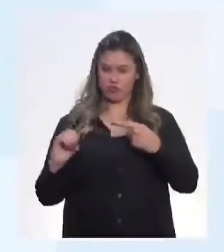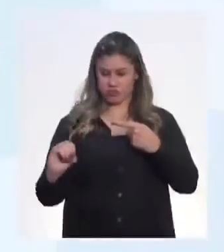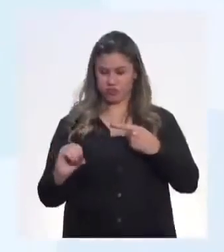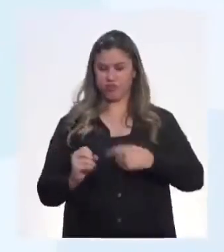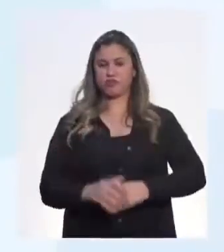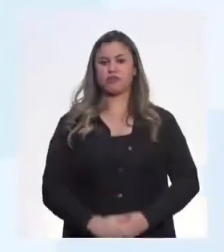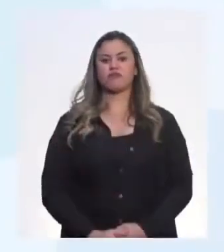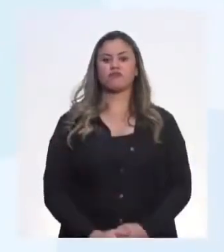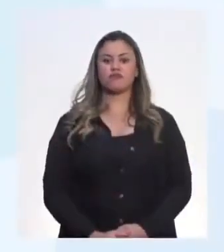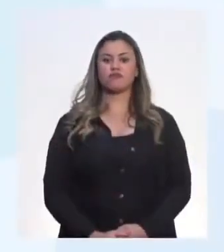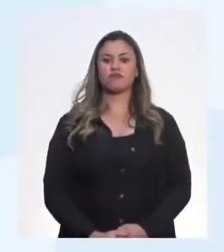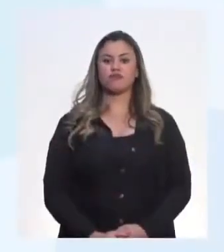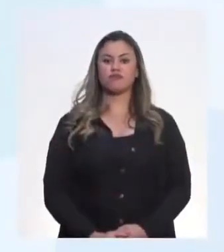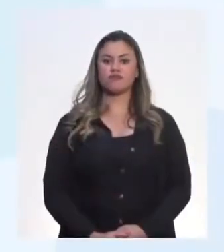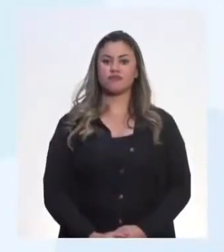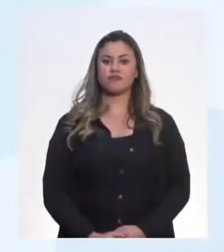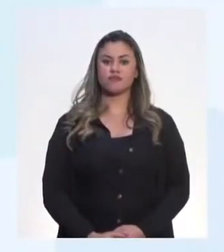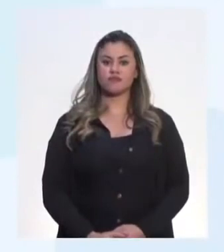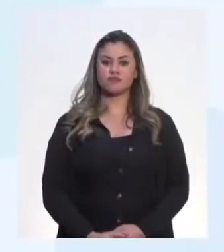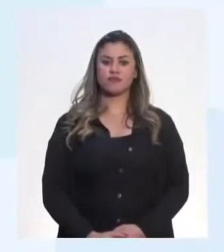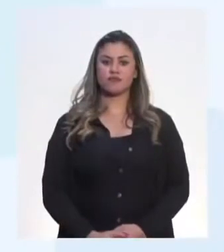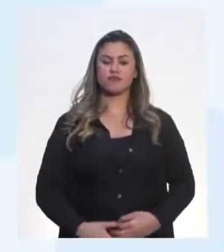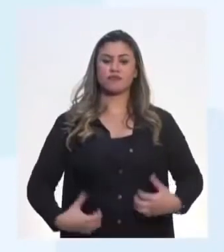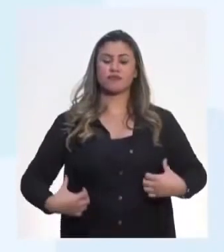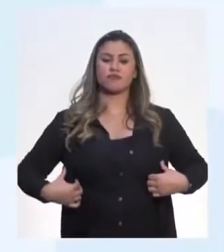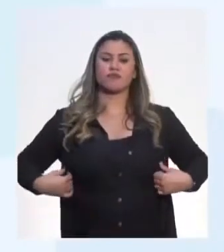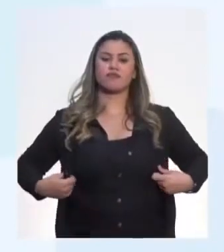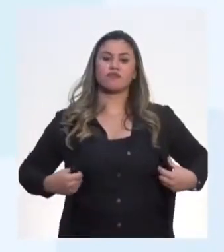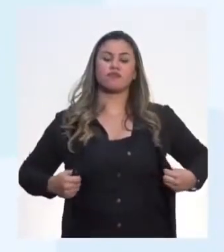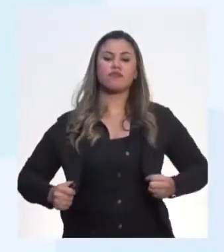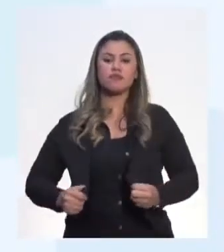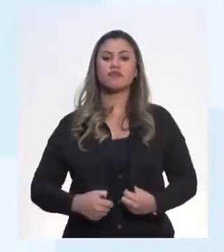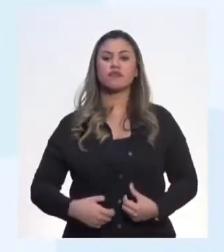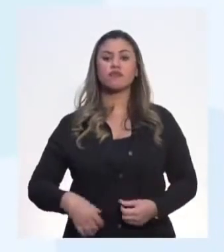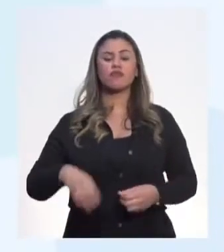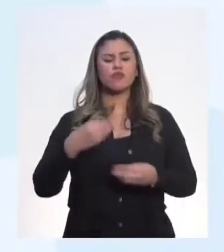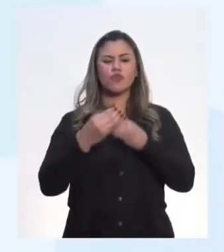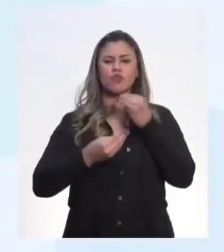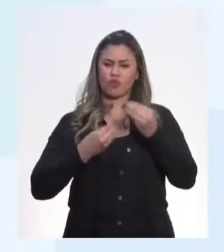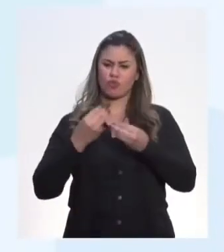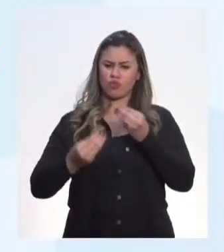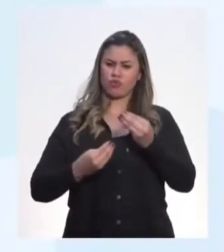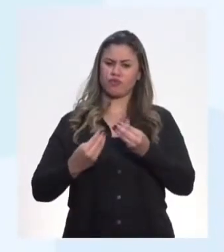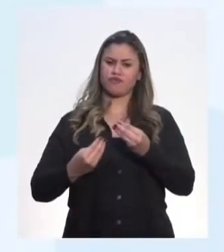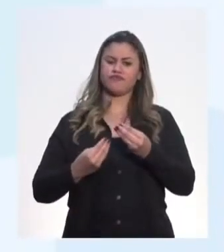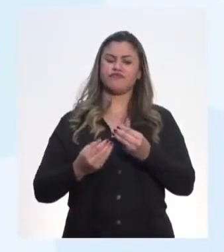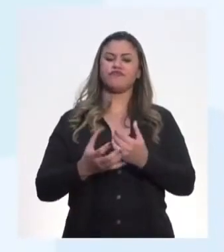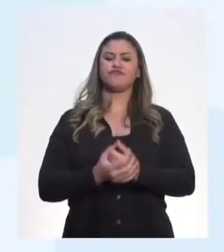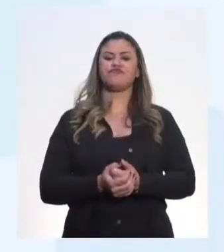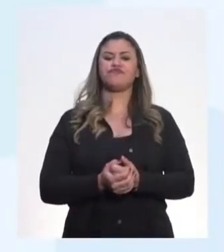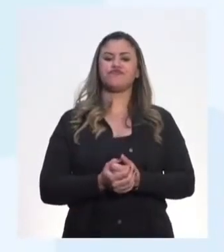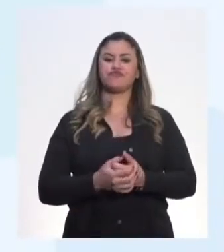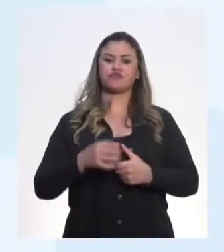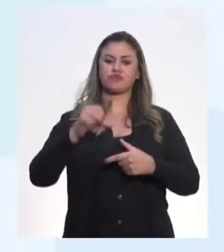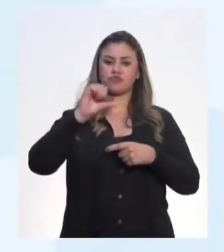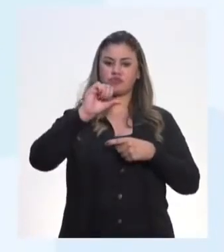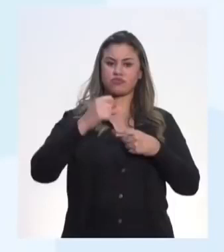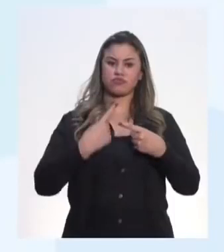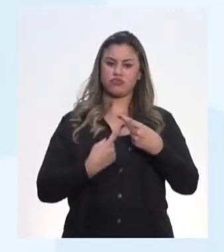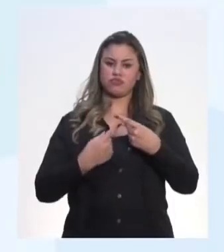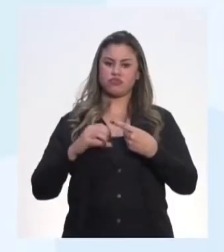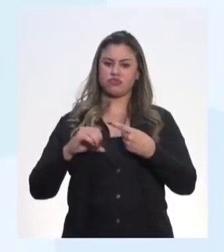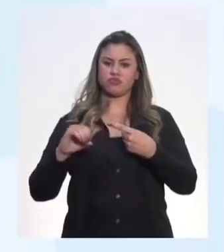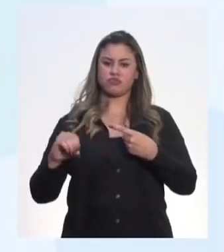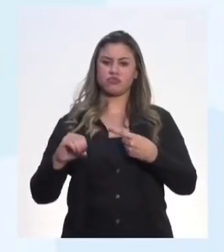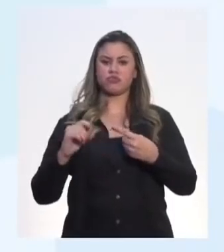sobre sem certo como que eu escrevo na forma decimal e quando eu divido 9